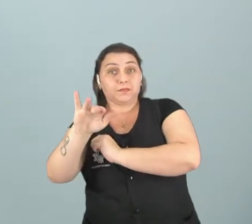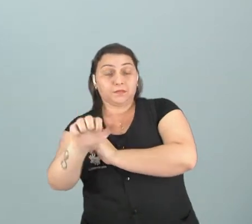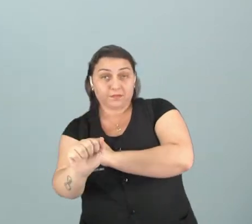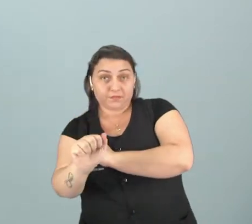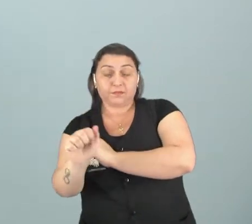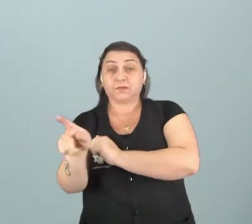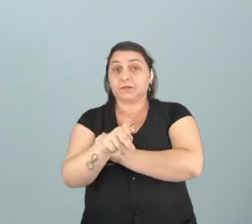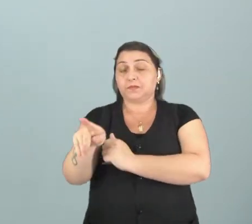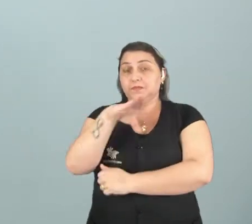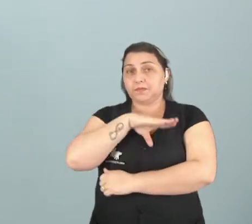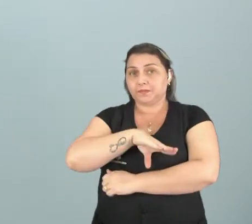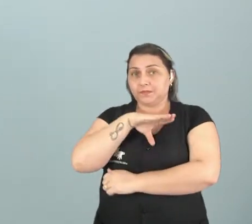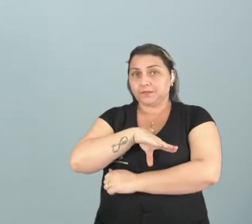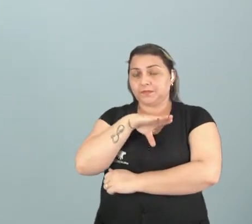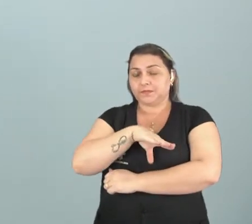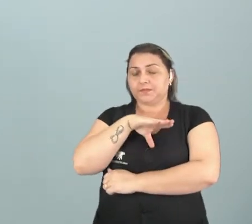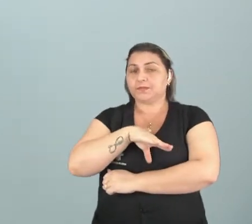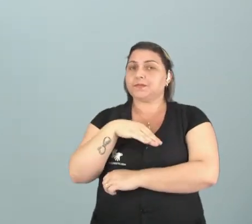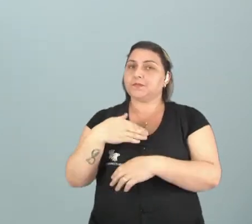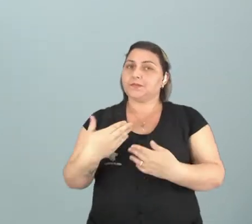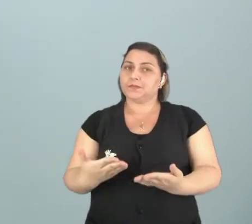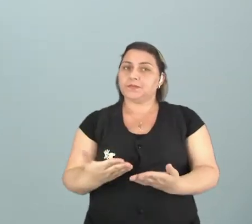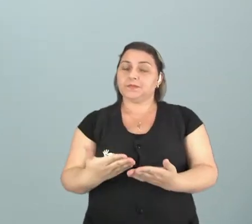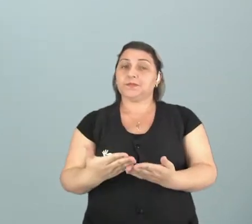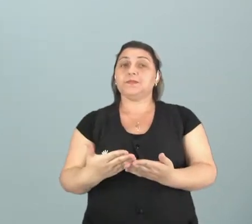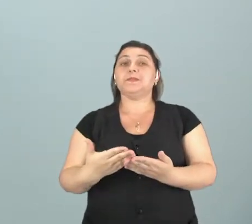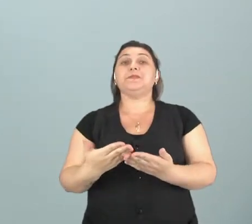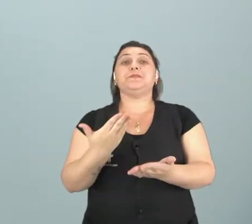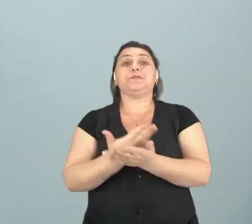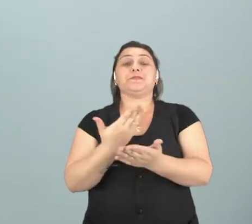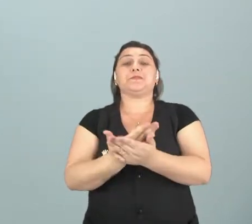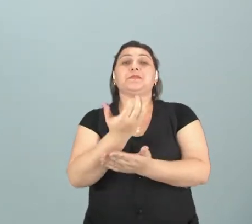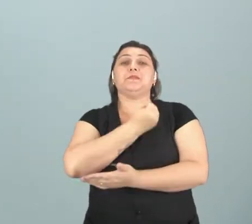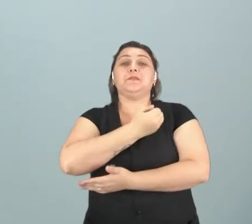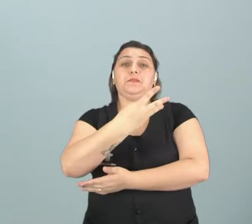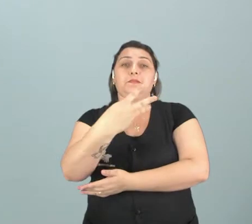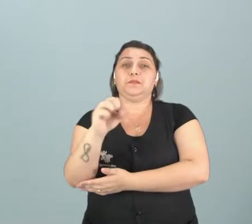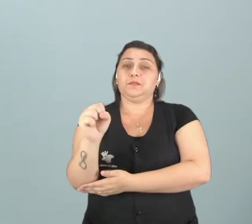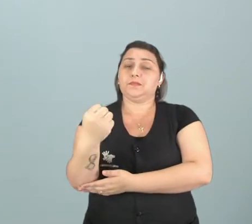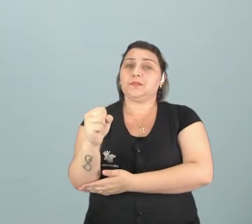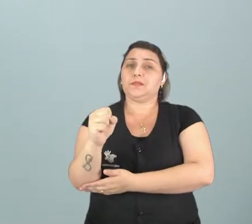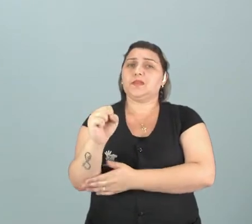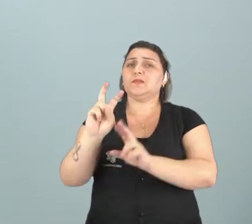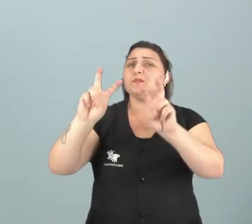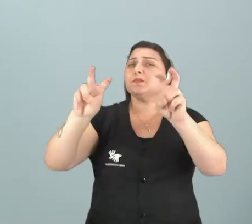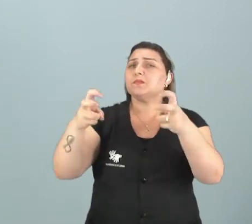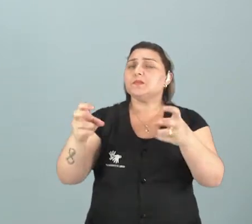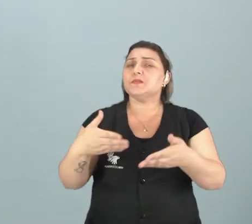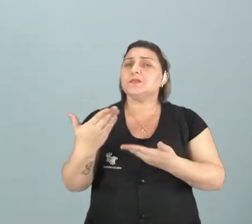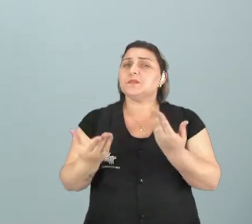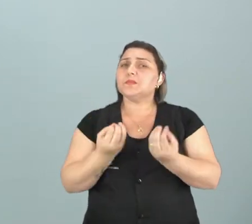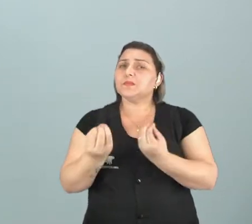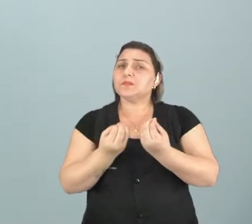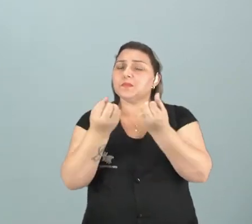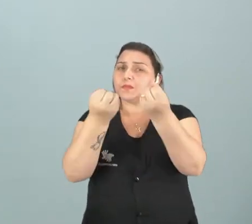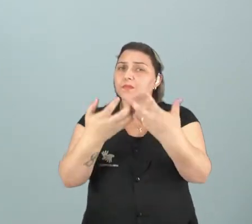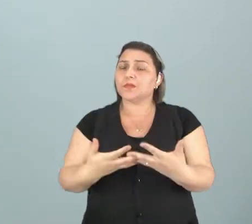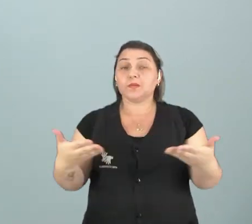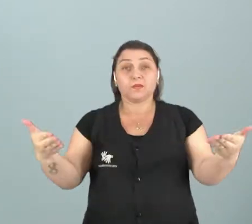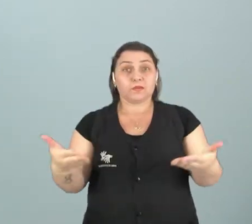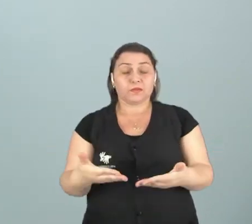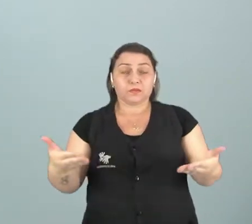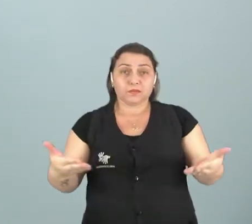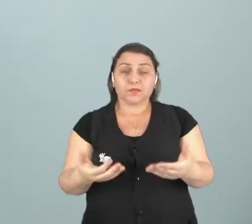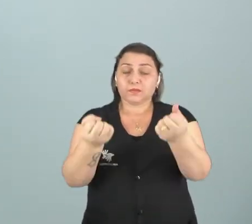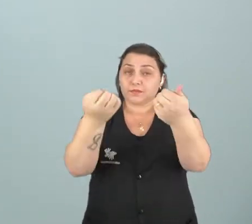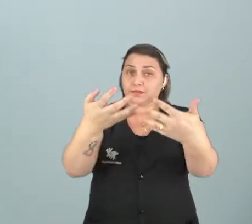Soares, professora de Língua Portuguesa. Essa é a nossa aula número 38. E sobre o que vamos falar hoje? Hoje nós